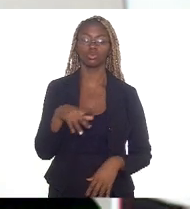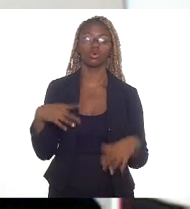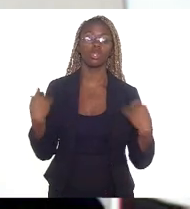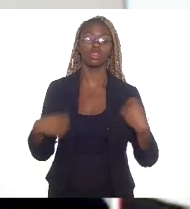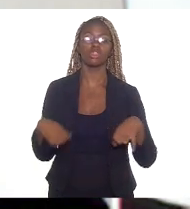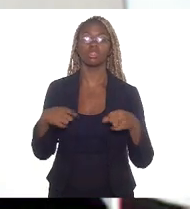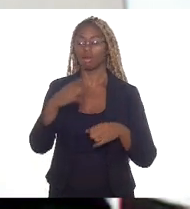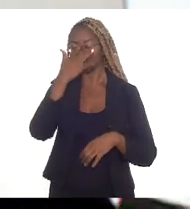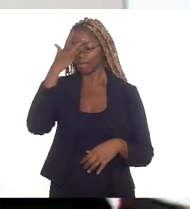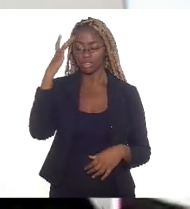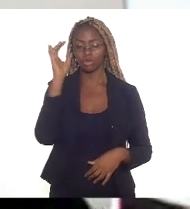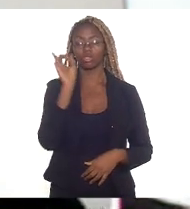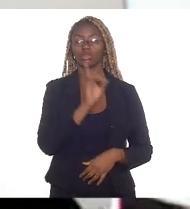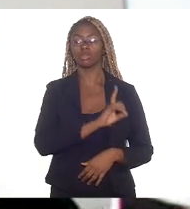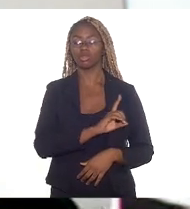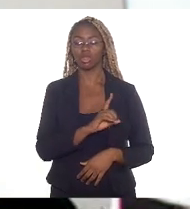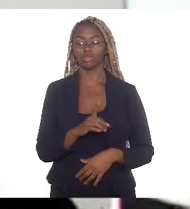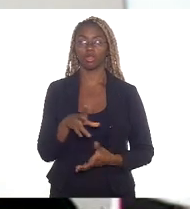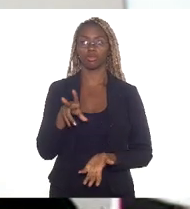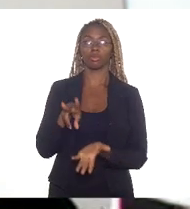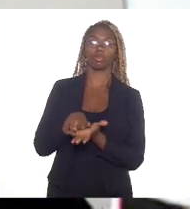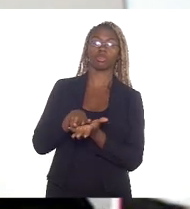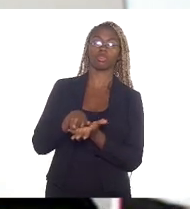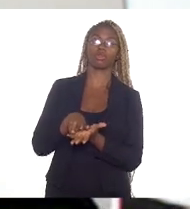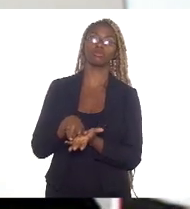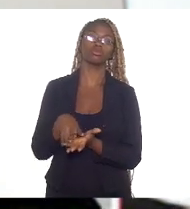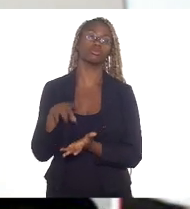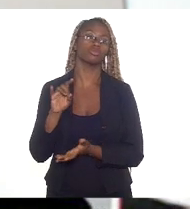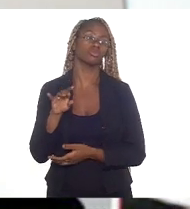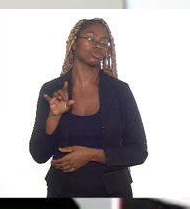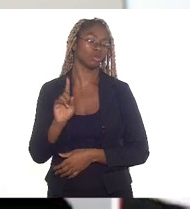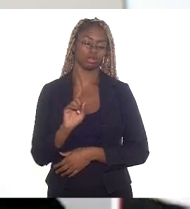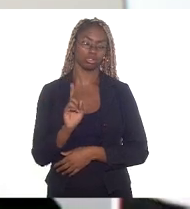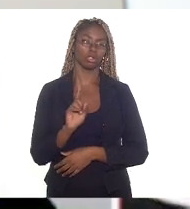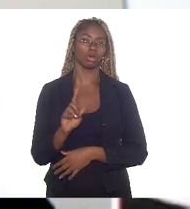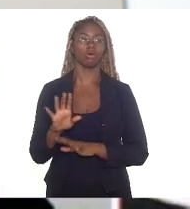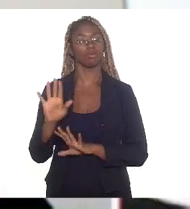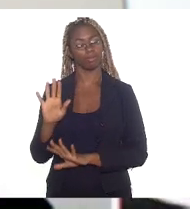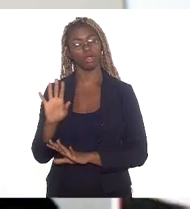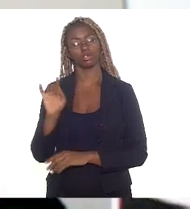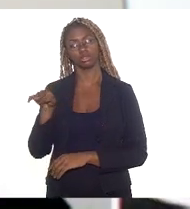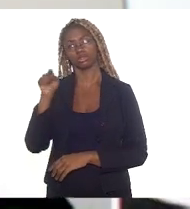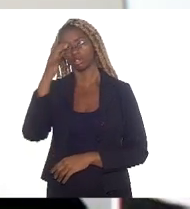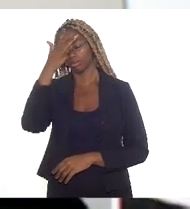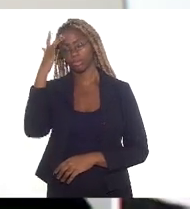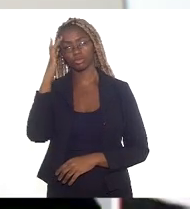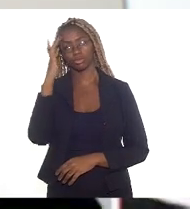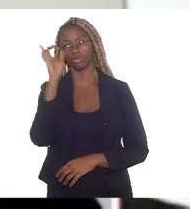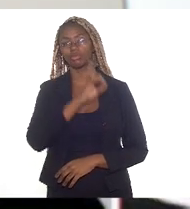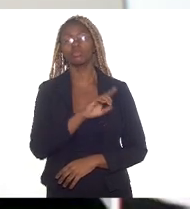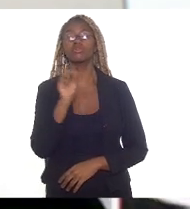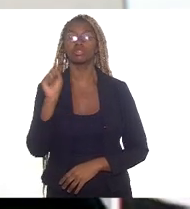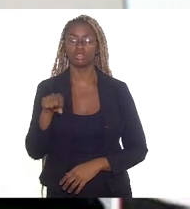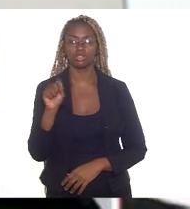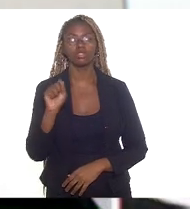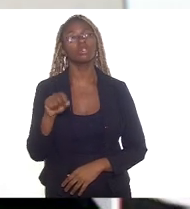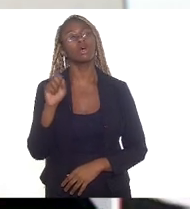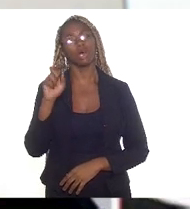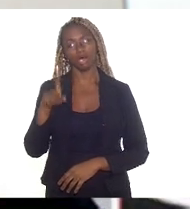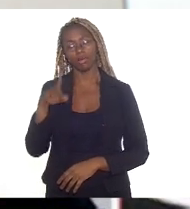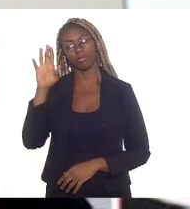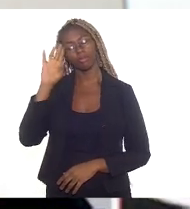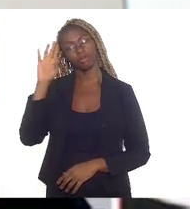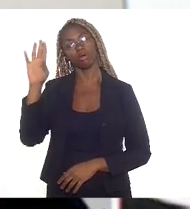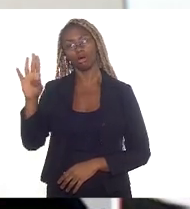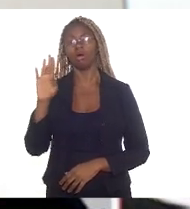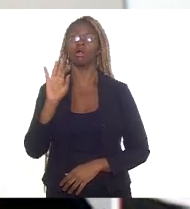com deficiência tenha uma comorbidade para ser do grupo prioritário de vacinação. Só o fato dela ter uma